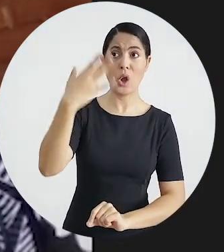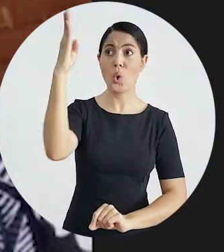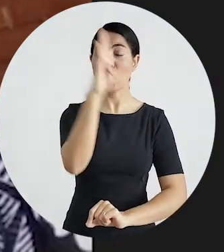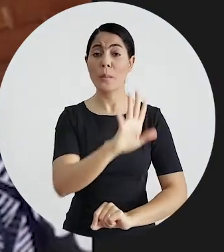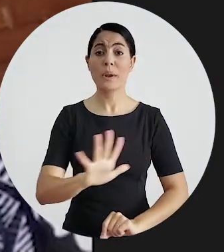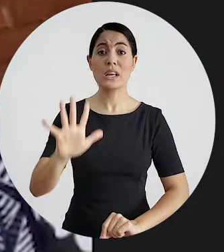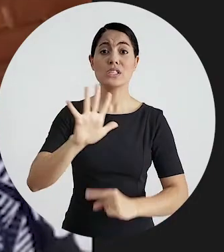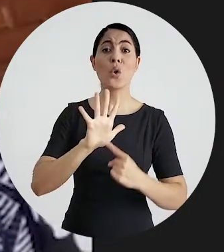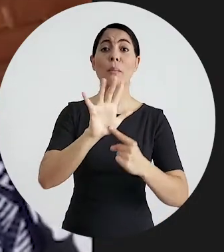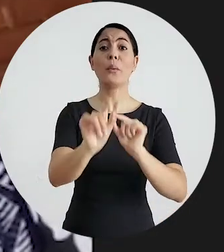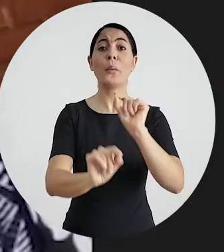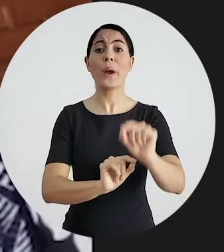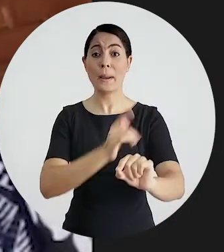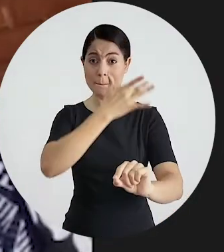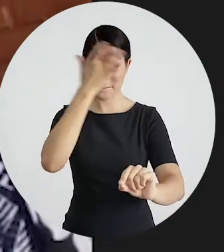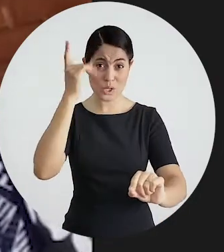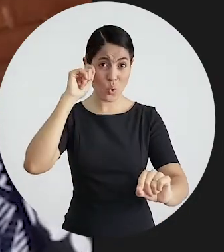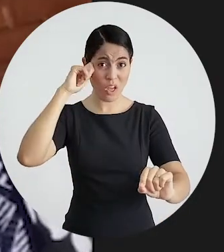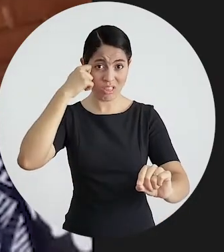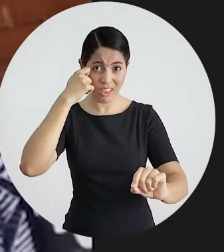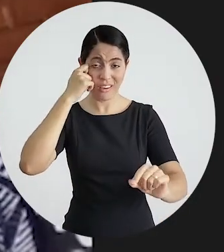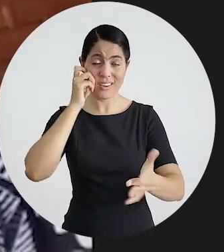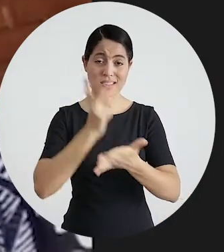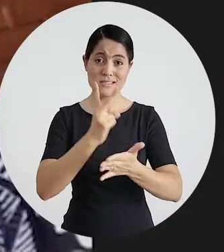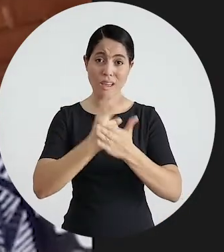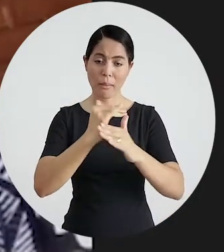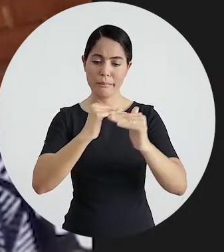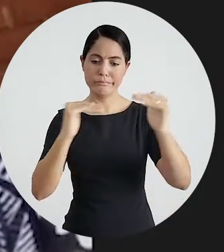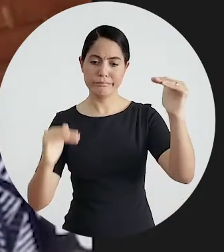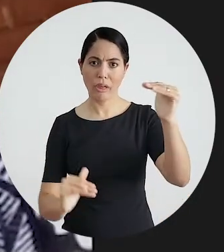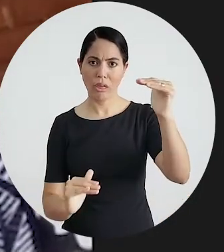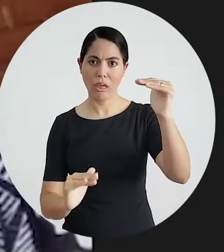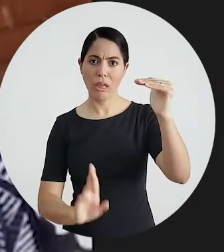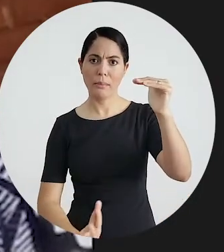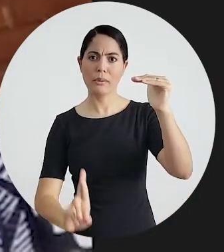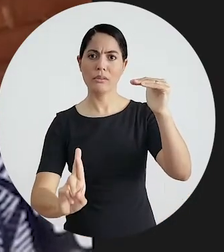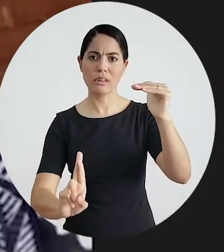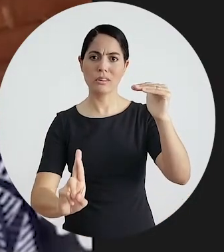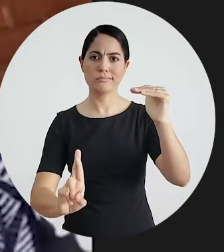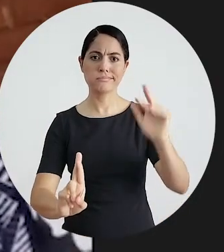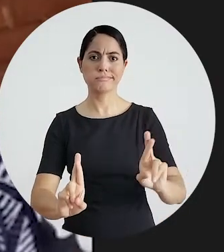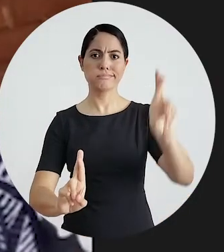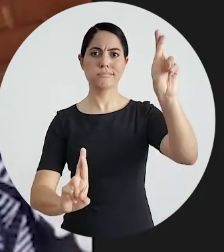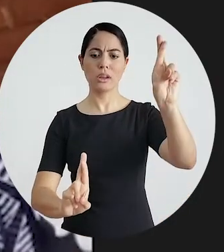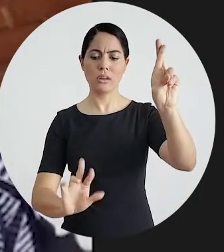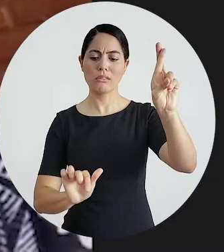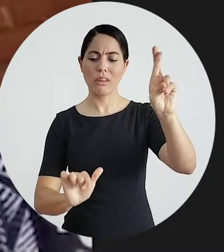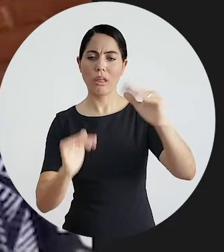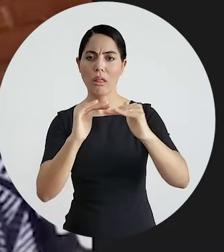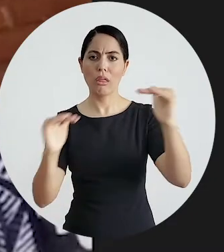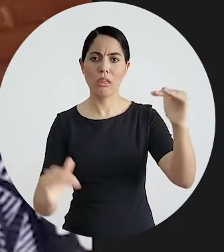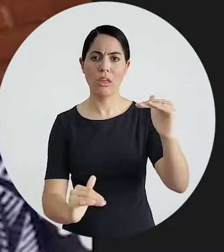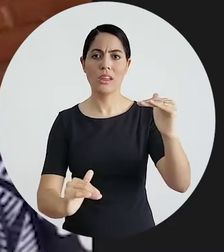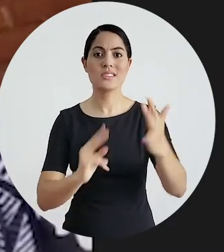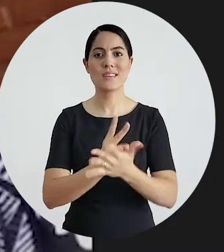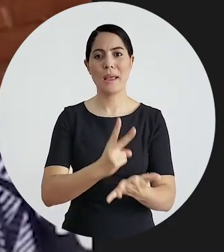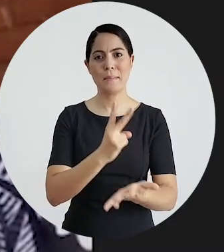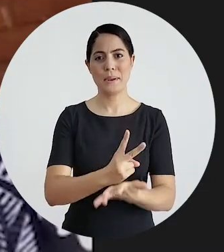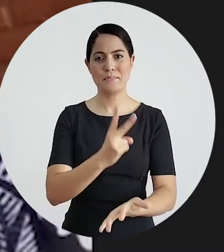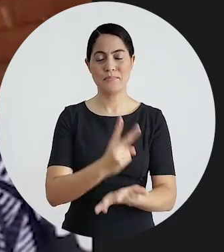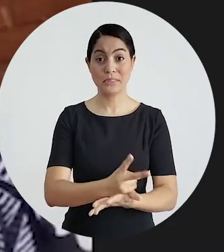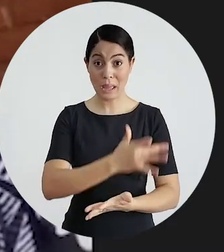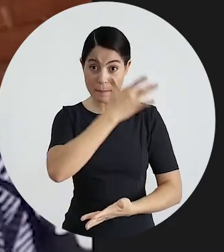tiveram sempre uma subrepresentação. Os negros, nos livros de história, eles